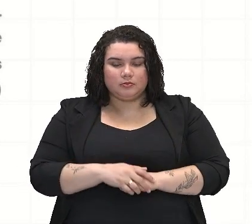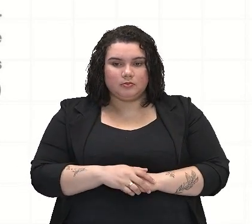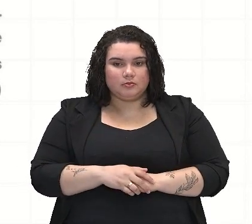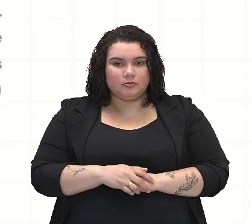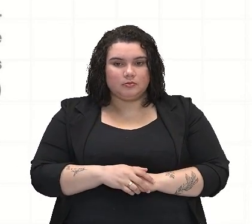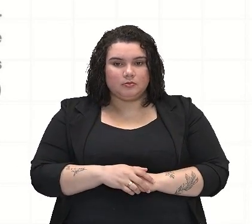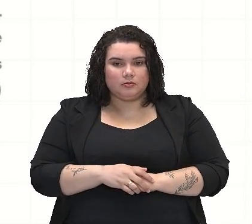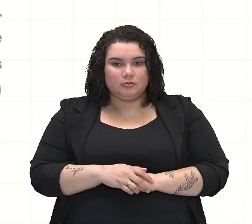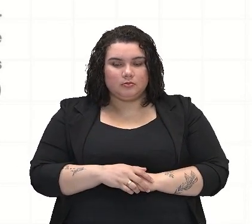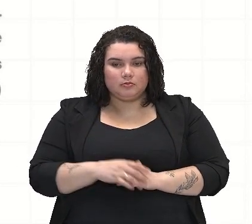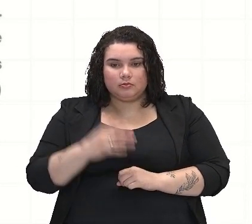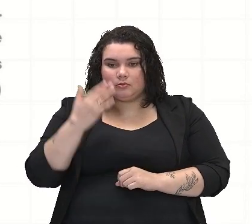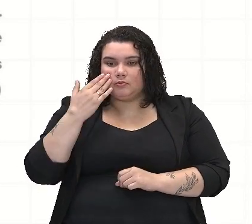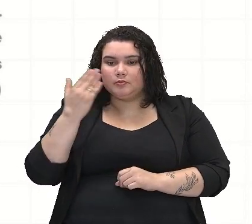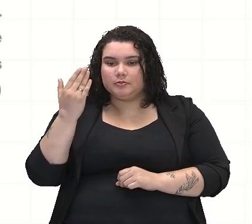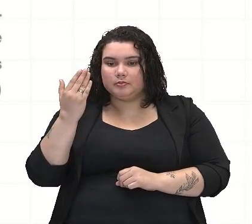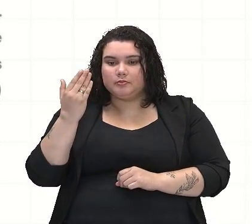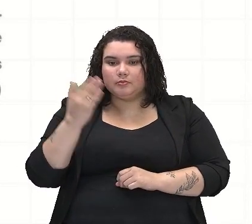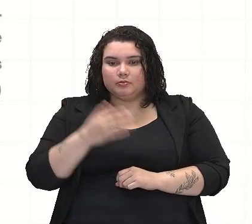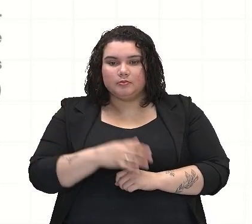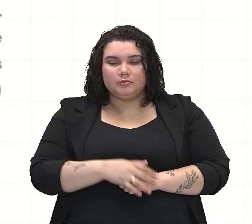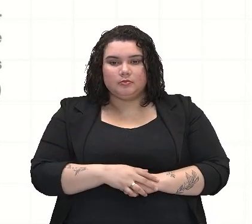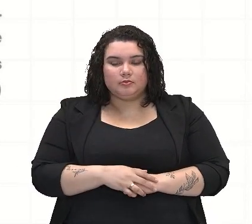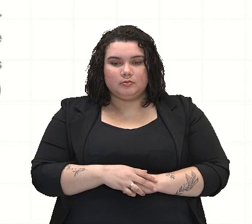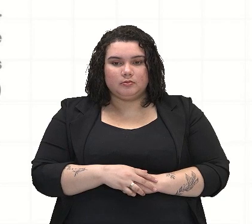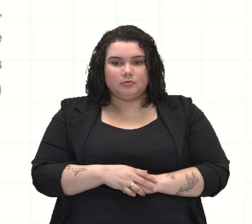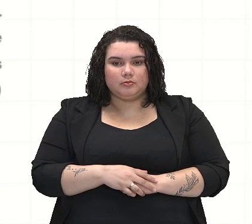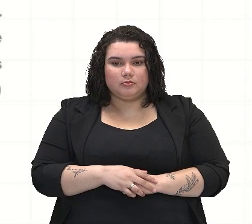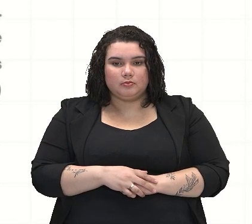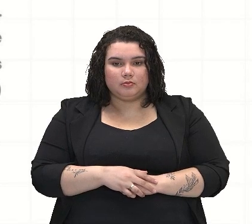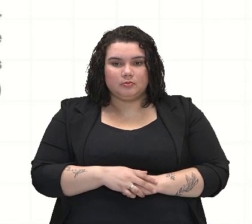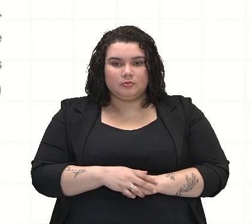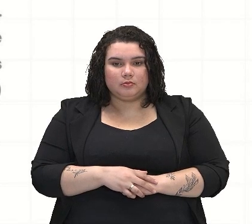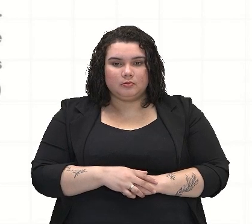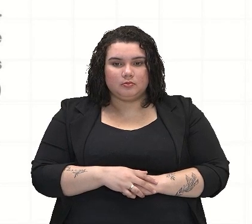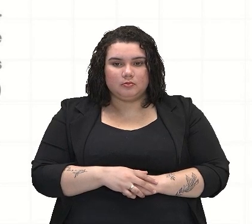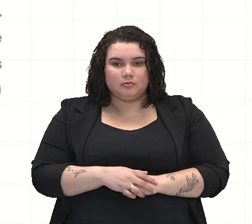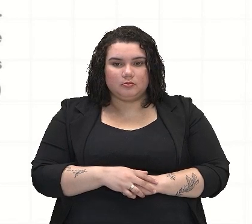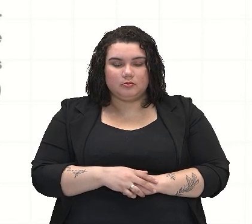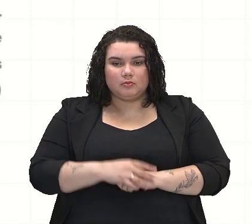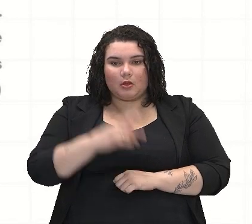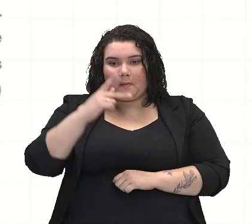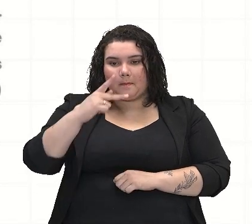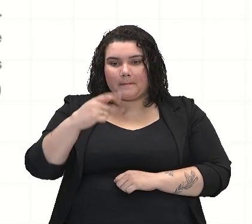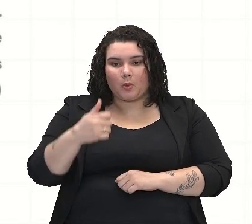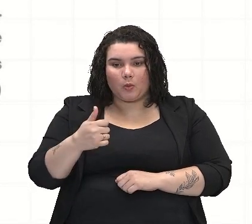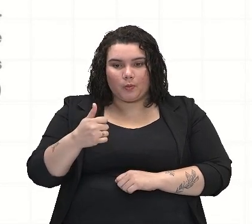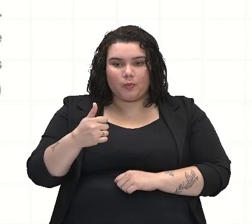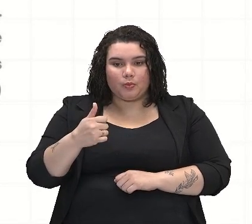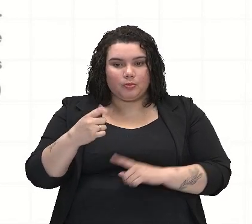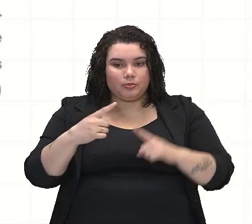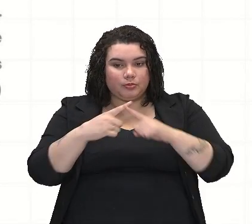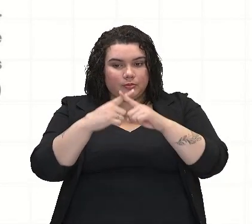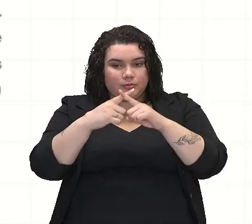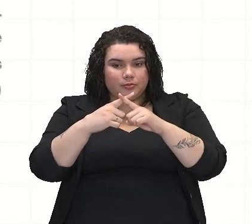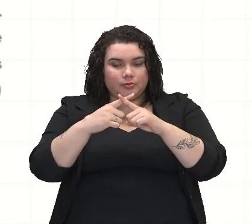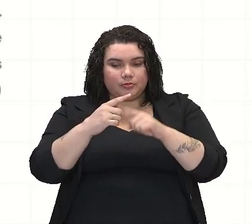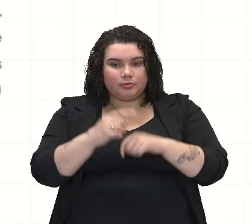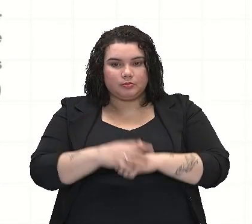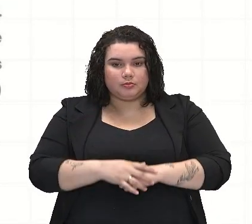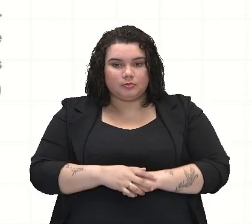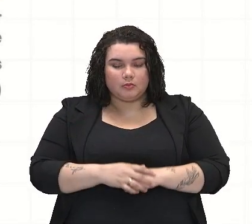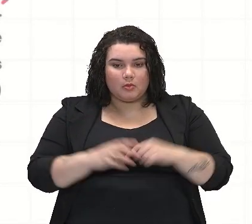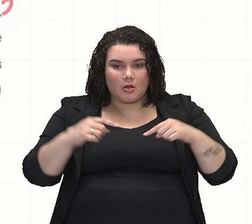essa distância. Vamos lá. Então, vou te chamar aqui de um ponto P1, aqui um